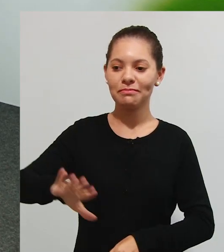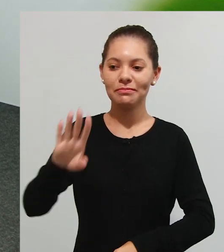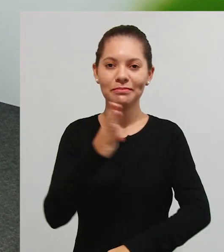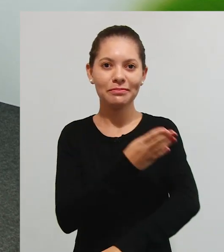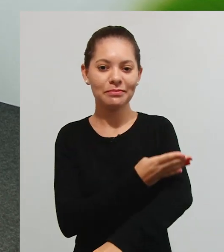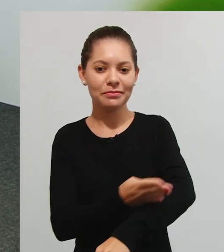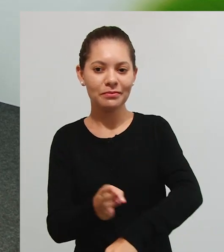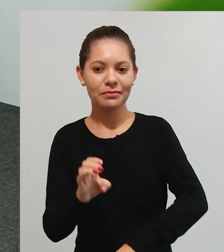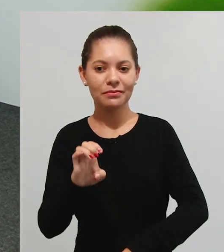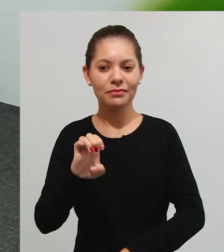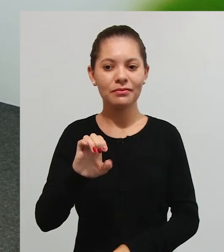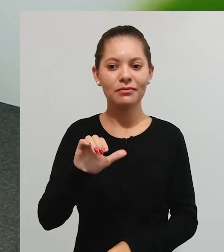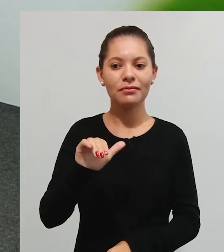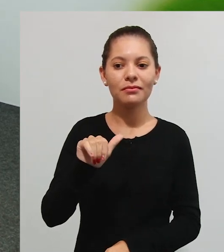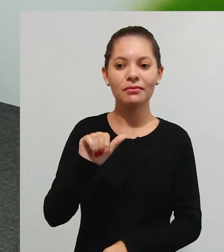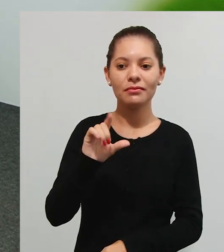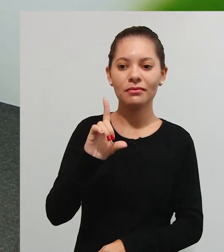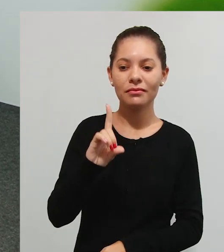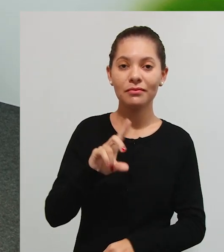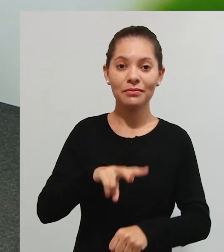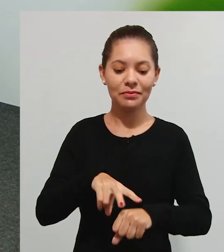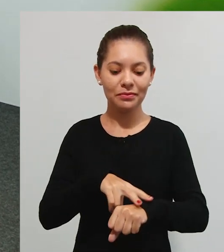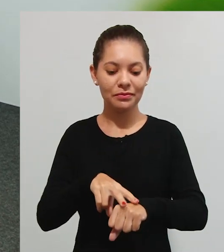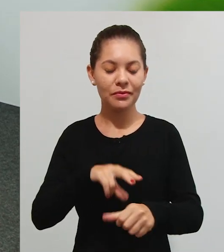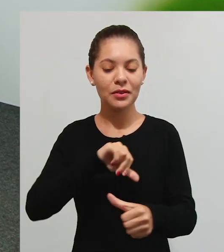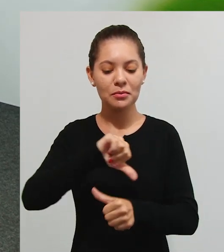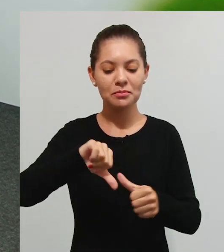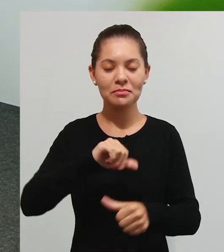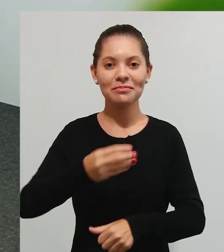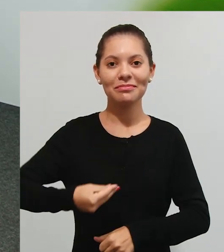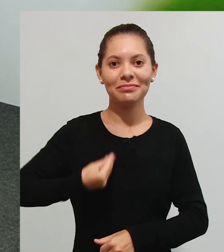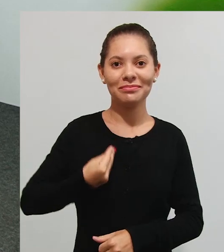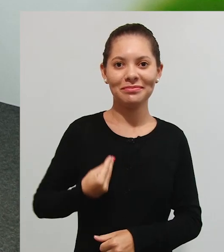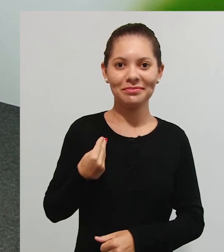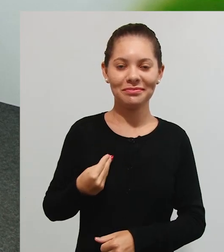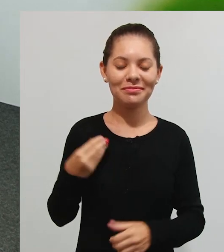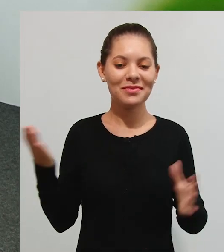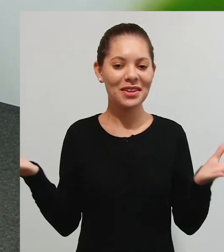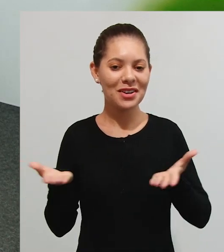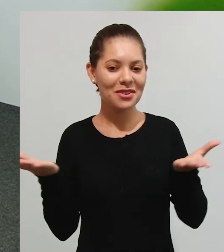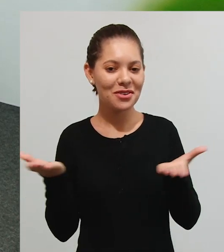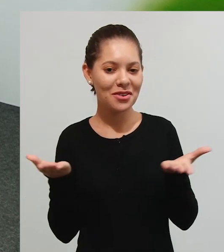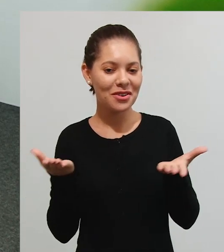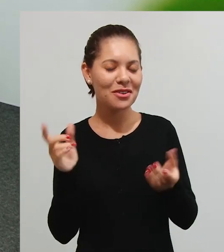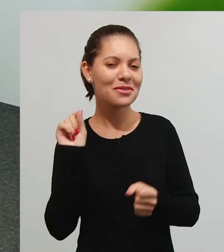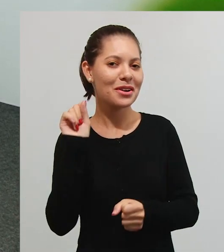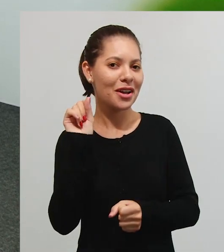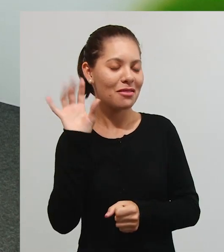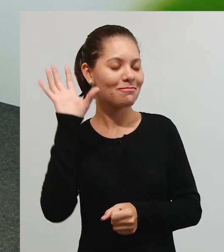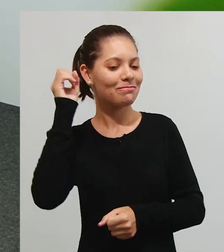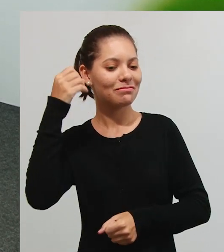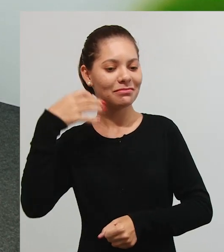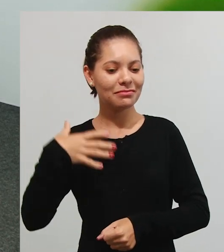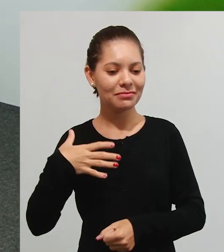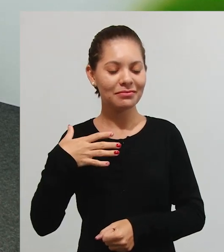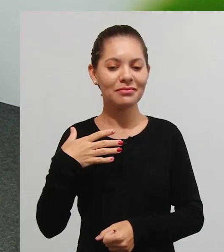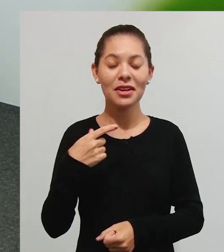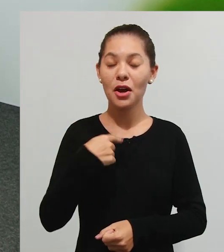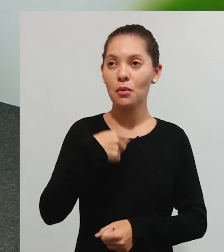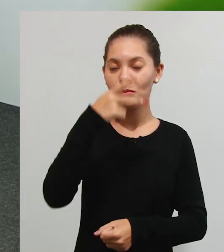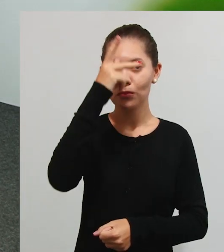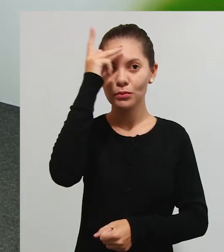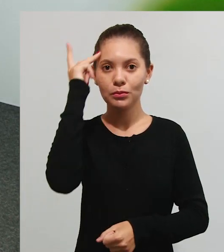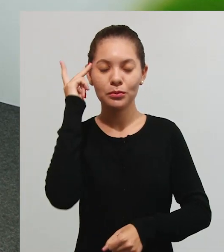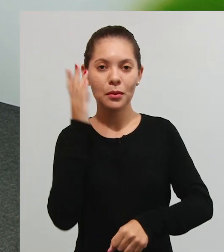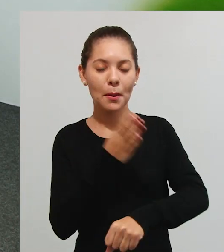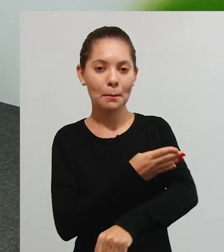branca com as escritas em verde. EAD Mudando Realidades. Agora eu vou realizar a minha audiodescrição. Sou uma